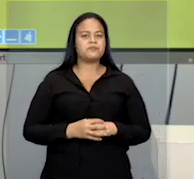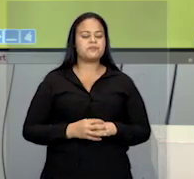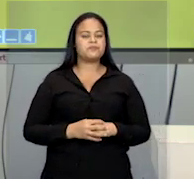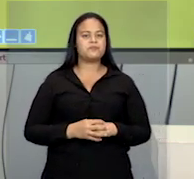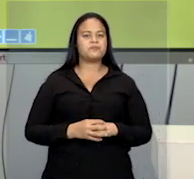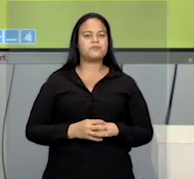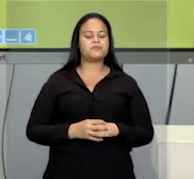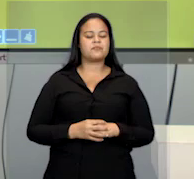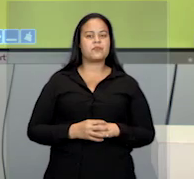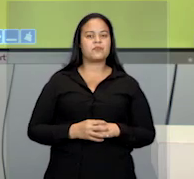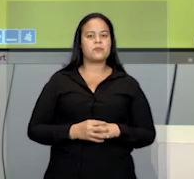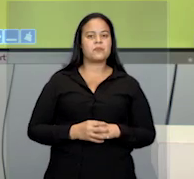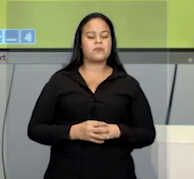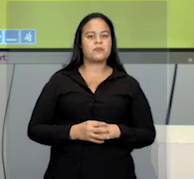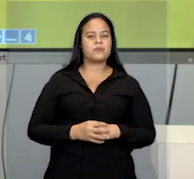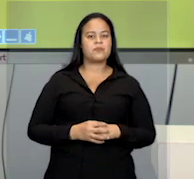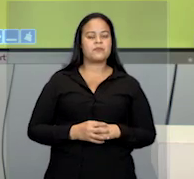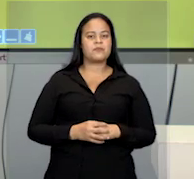Vamos